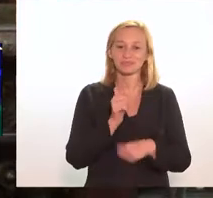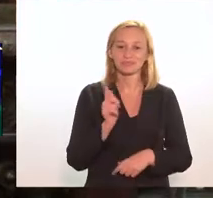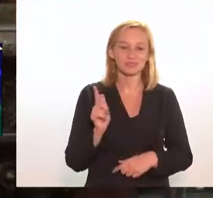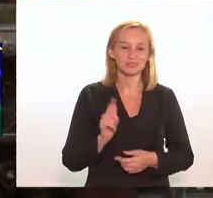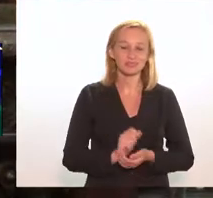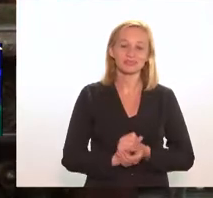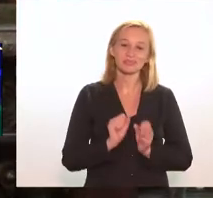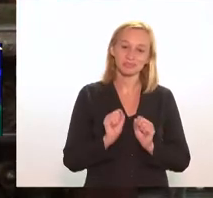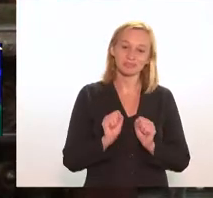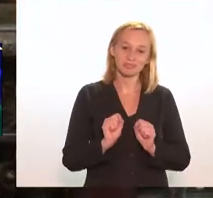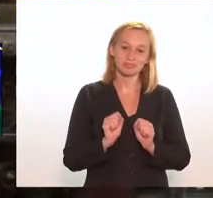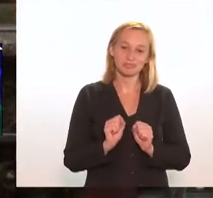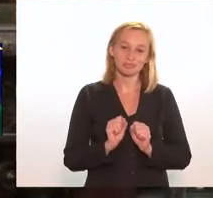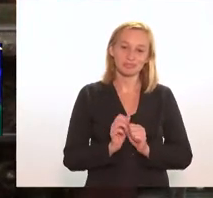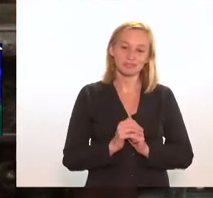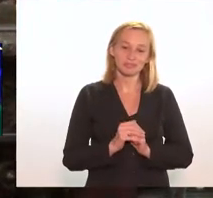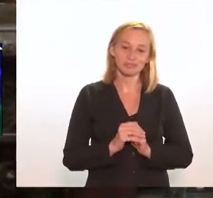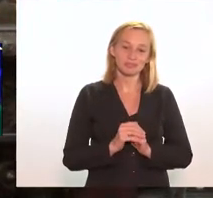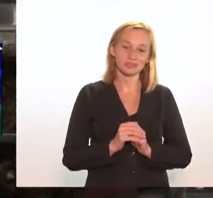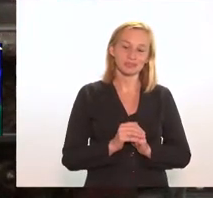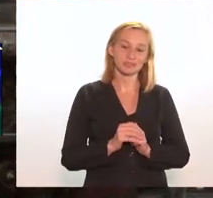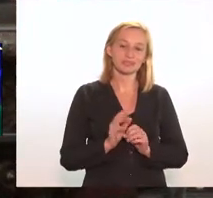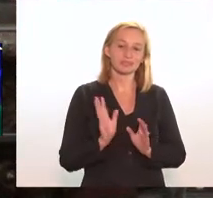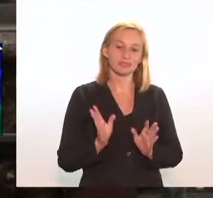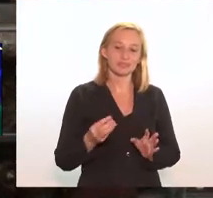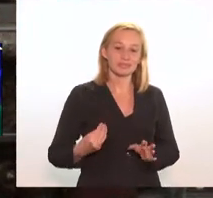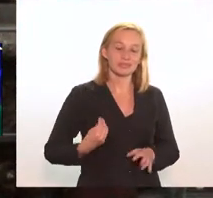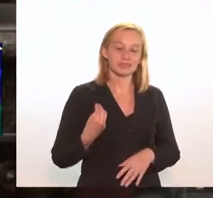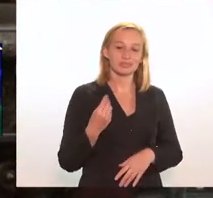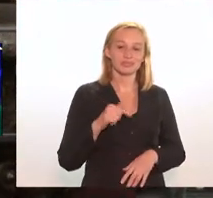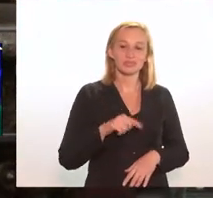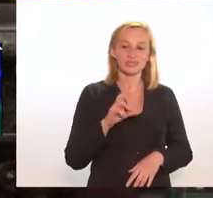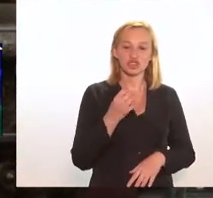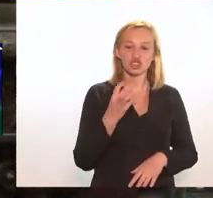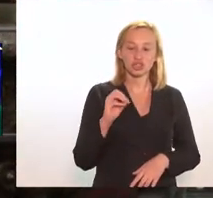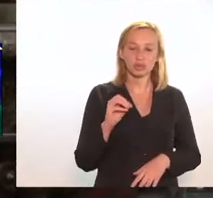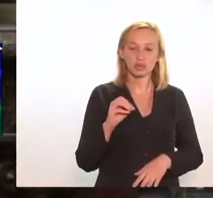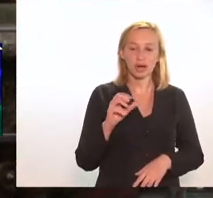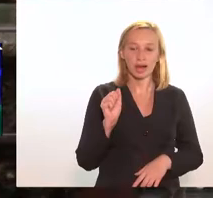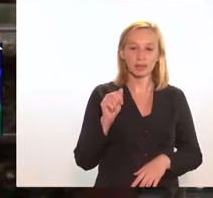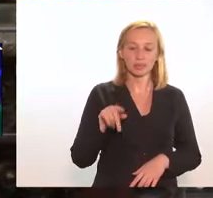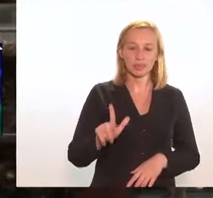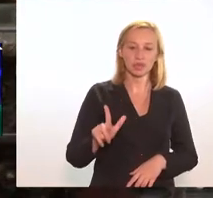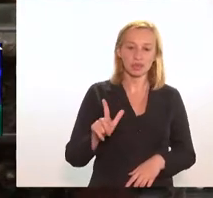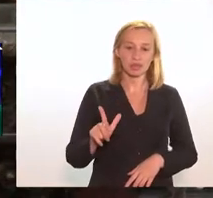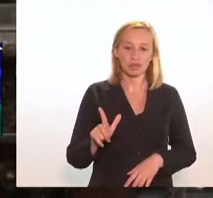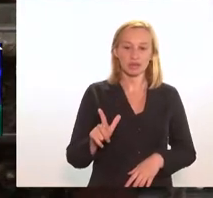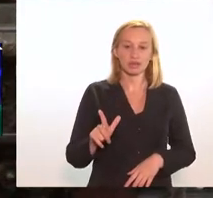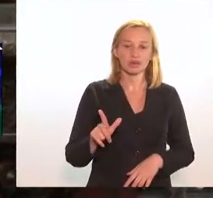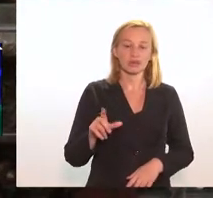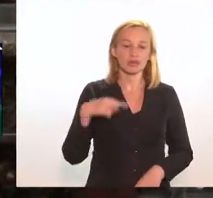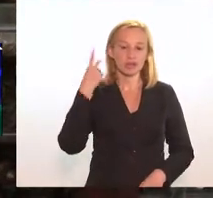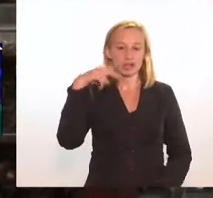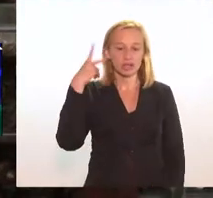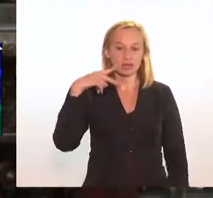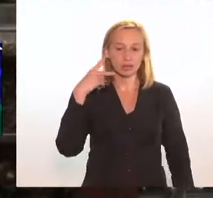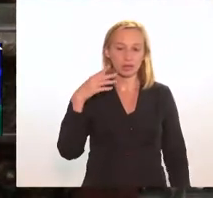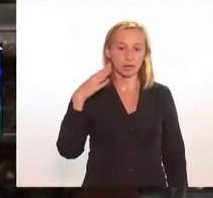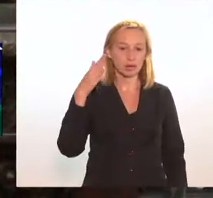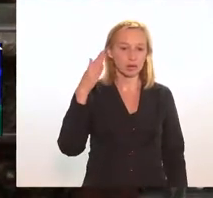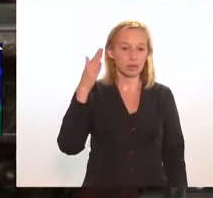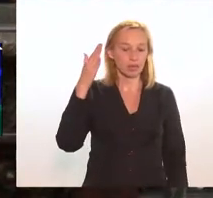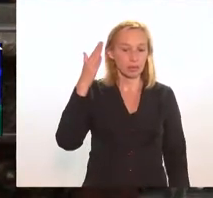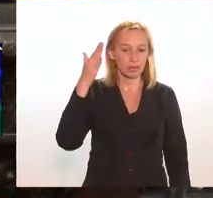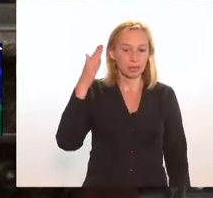Excelência possa... Está conosco aqui o Chiquinho da Mil, vereador de Paraíba do Sul. Seja bem-vindo, acompanhado pelo